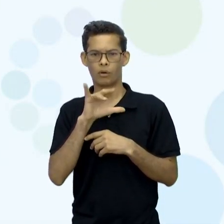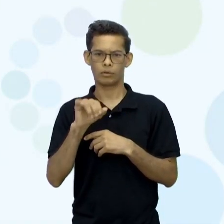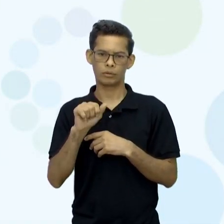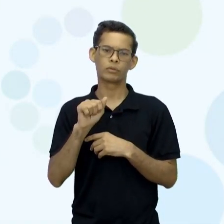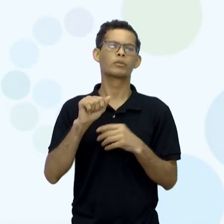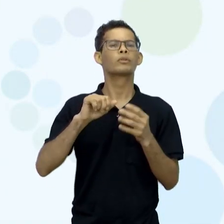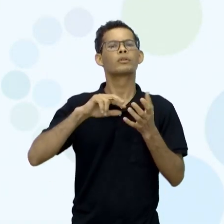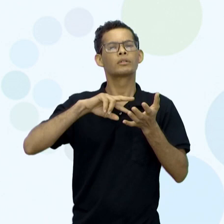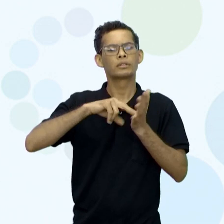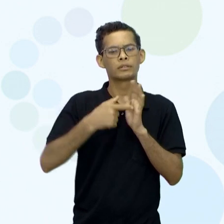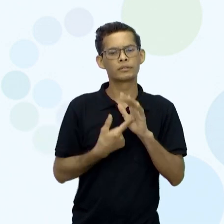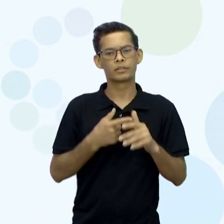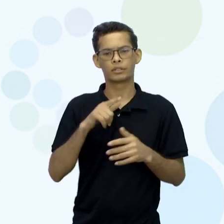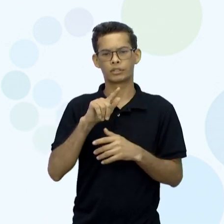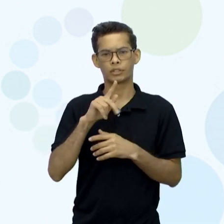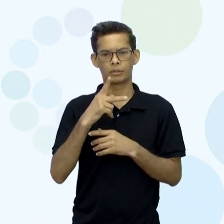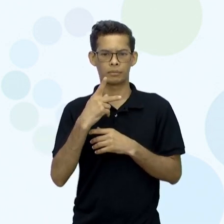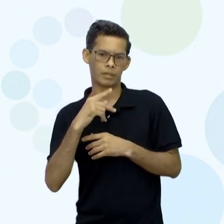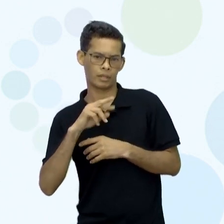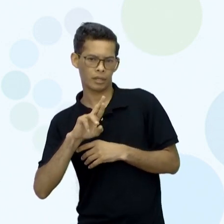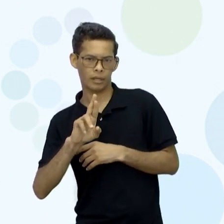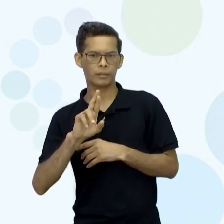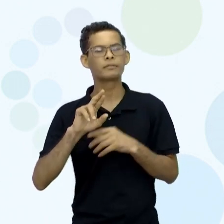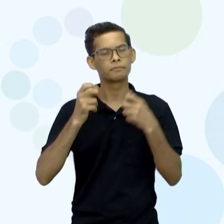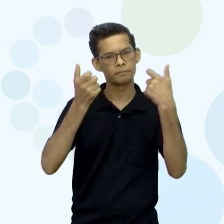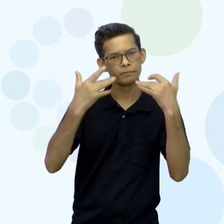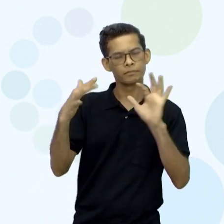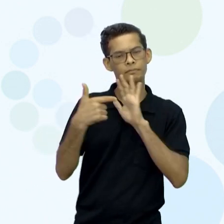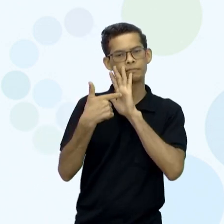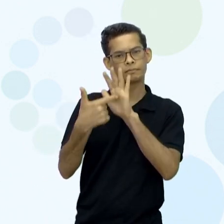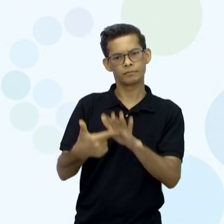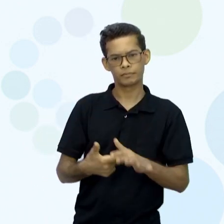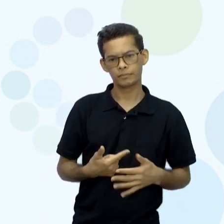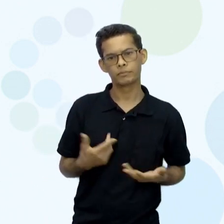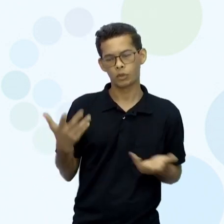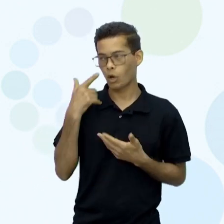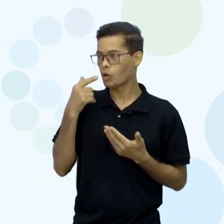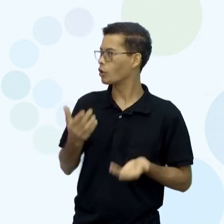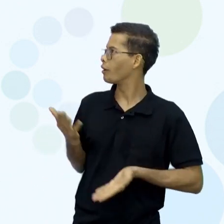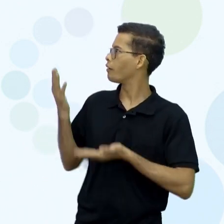componente. Joga para os nossos estudantes lá, ó. Fenômenos